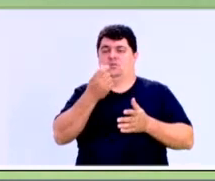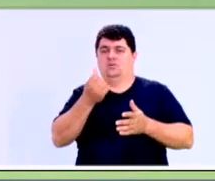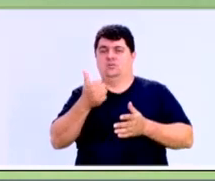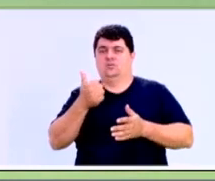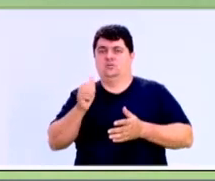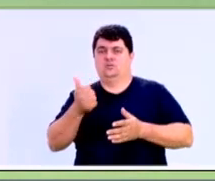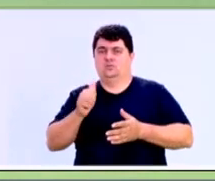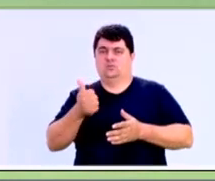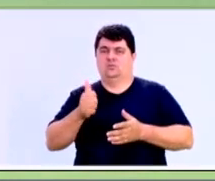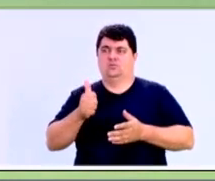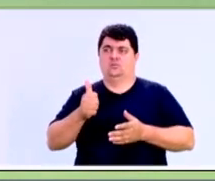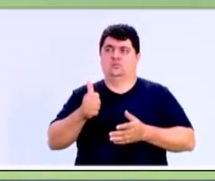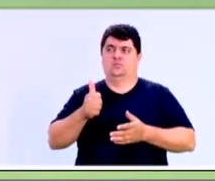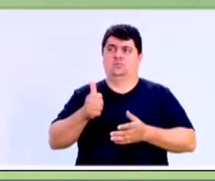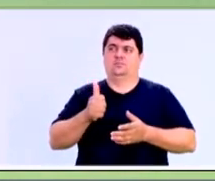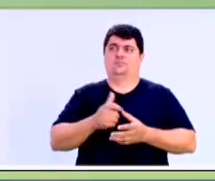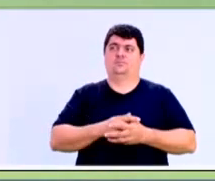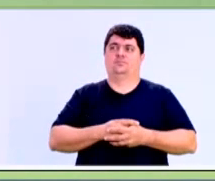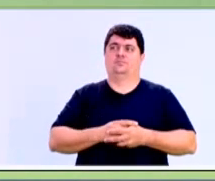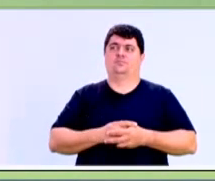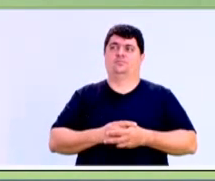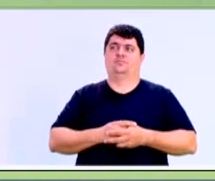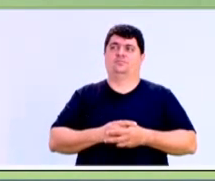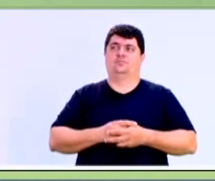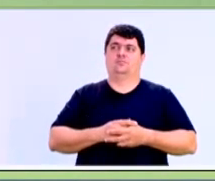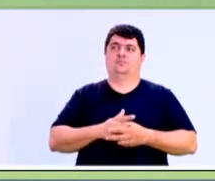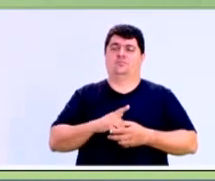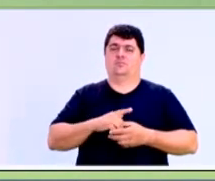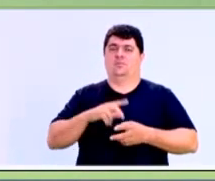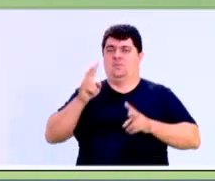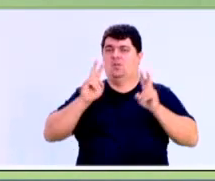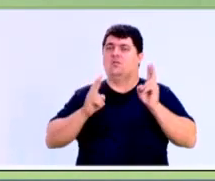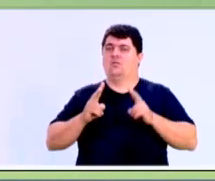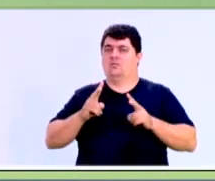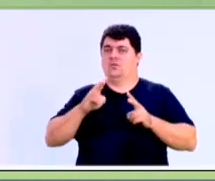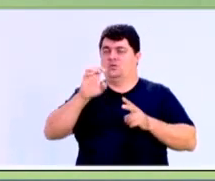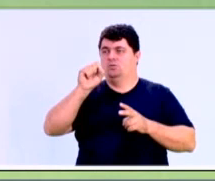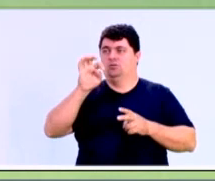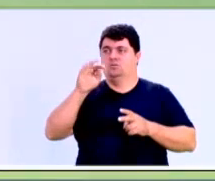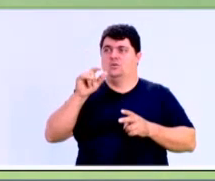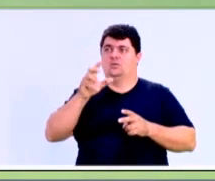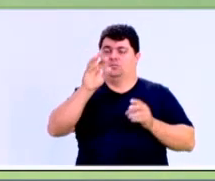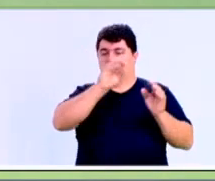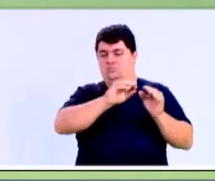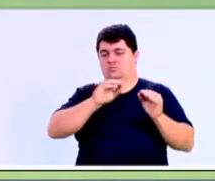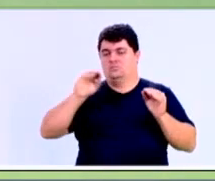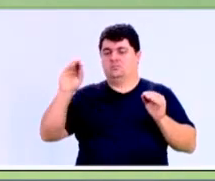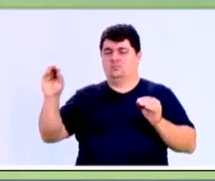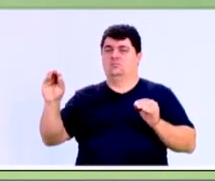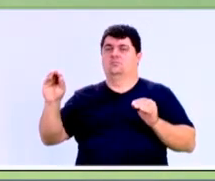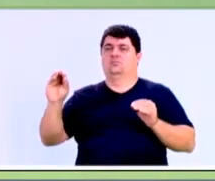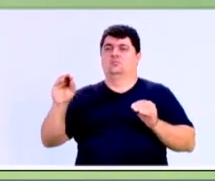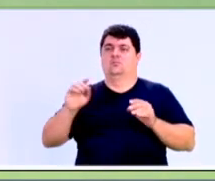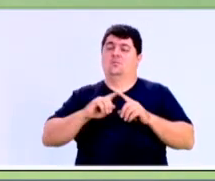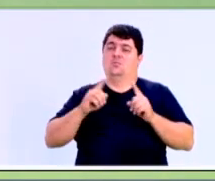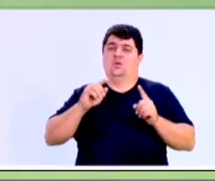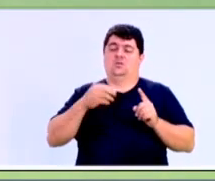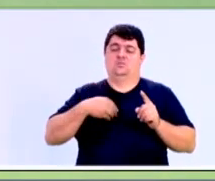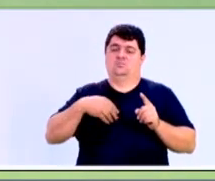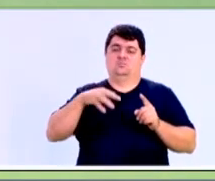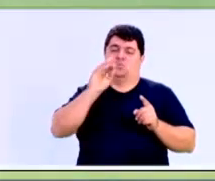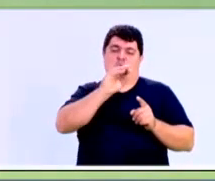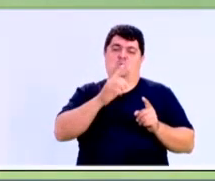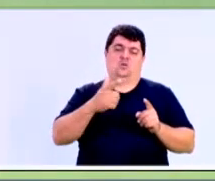2011 e tivesse um valor de estoque aqui, Eu ia pegar daqui a informação. Como eu não coloquei o